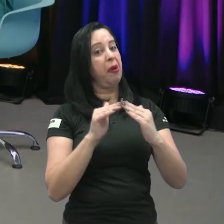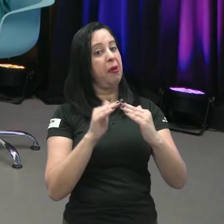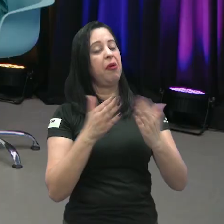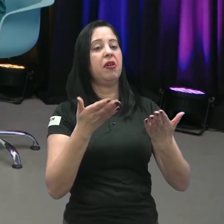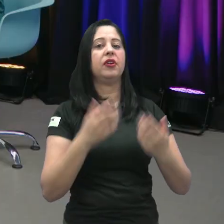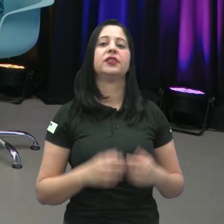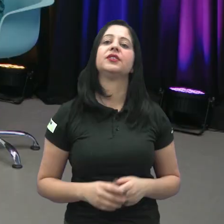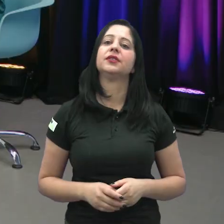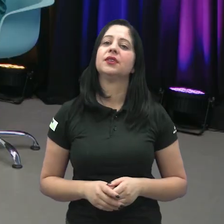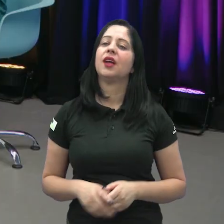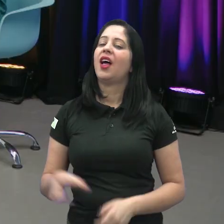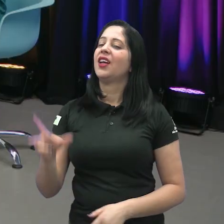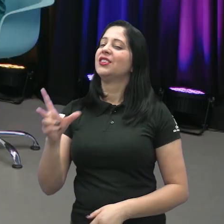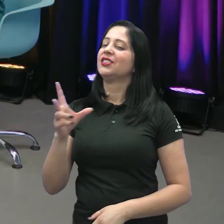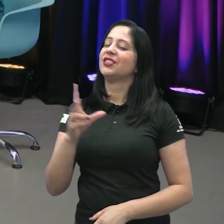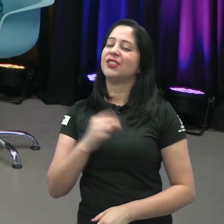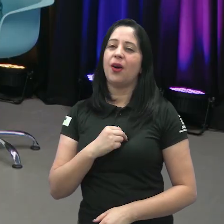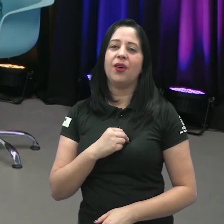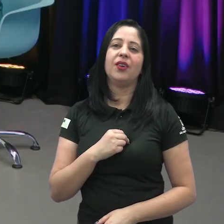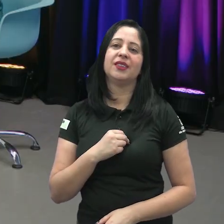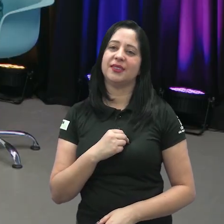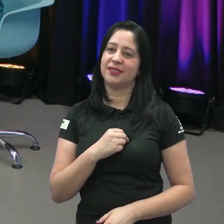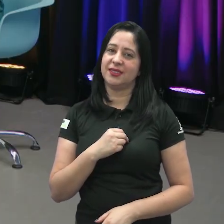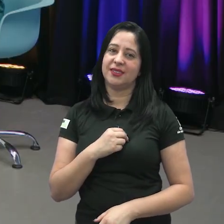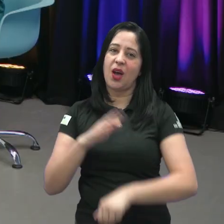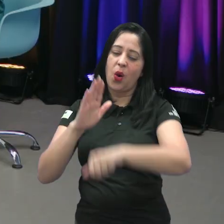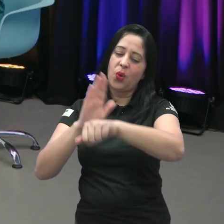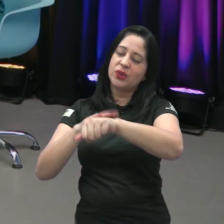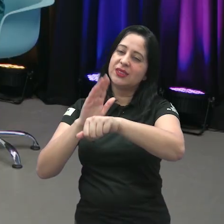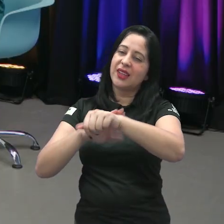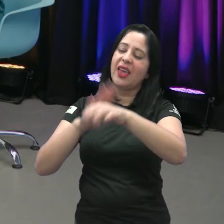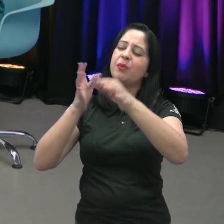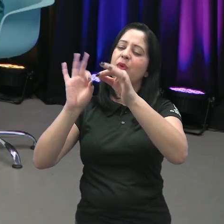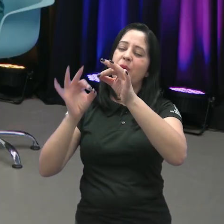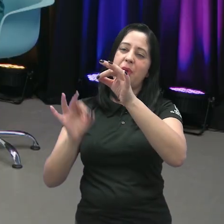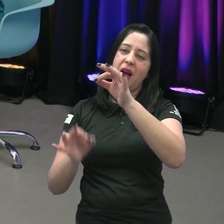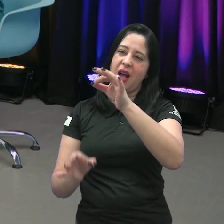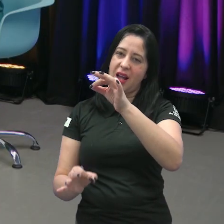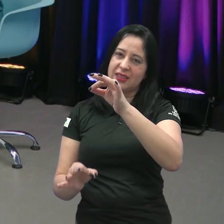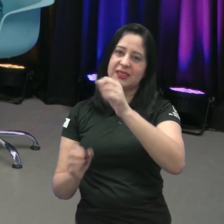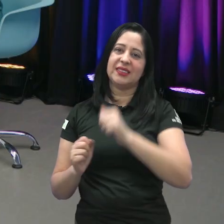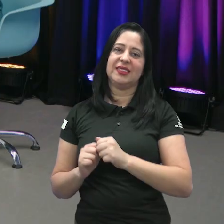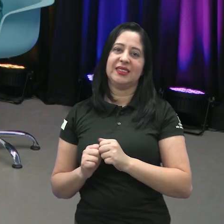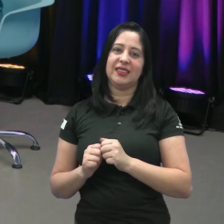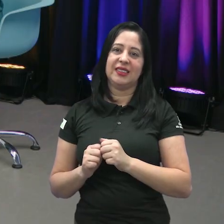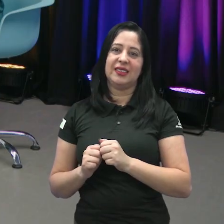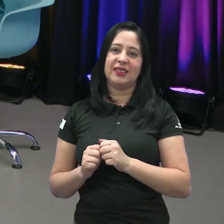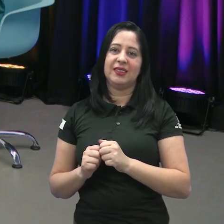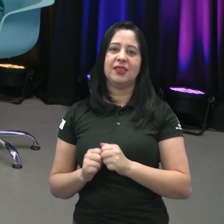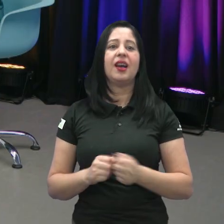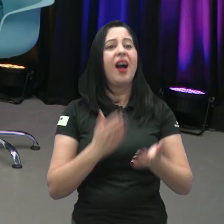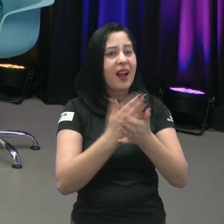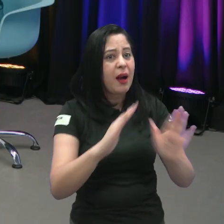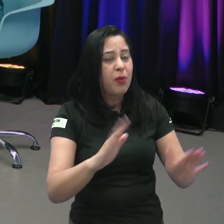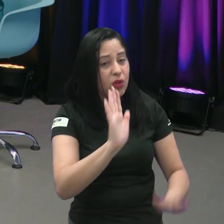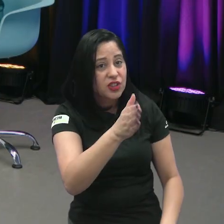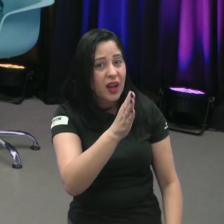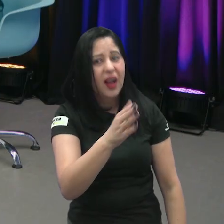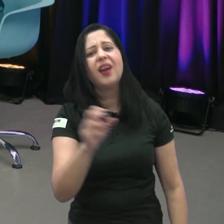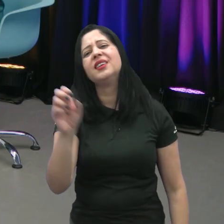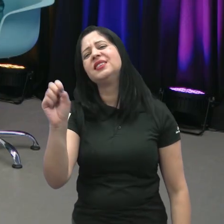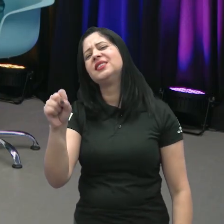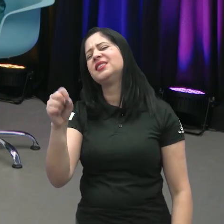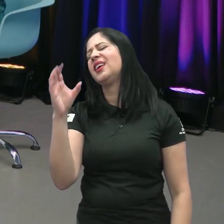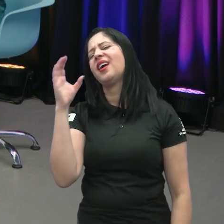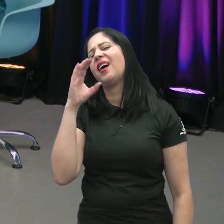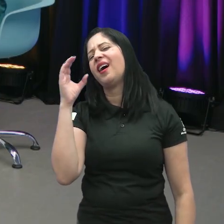Muito bom, poderíamos ficar aqui a manhã toda falando sobre tantos projetos, quero agradecer imensamente. Já acabou? Já acabou, você Nossa, viu como é